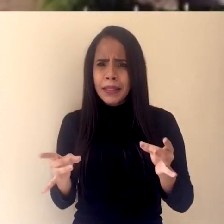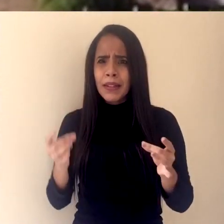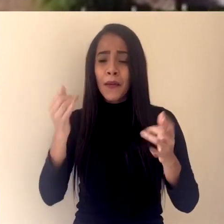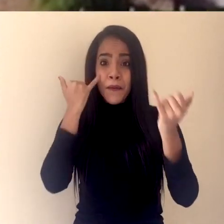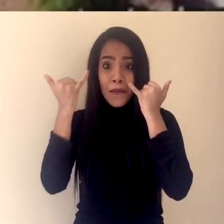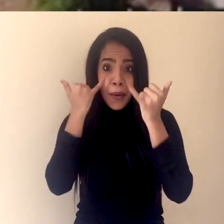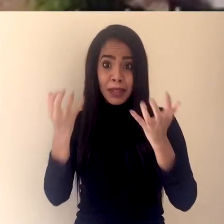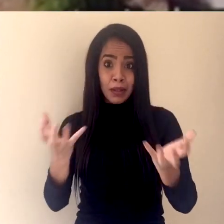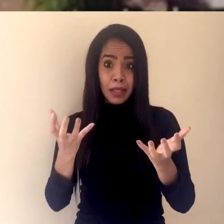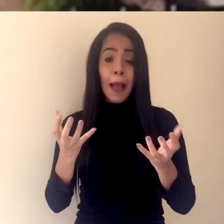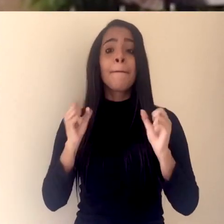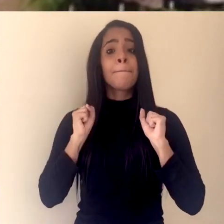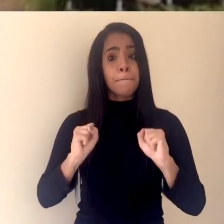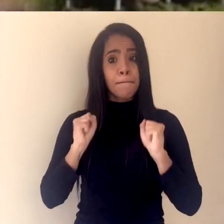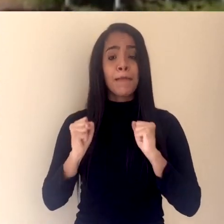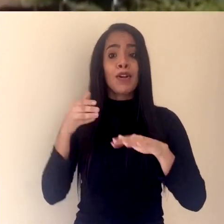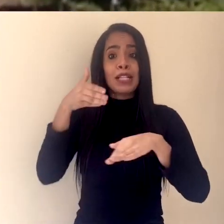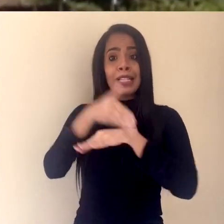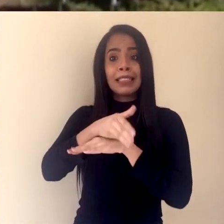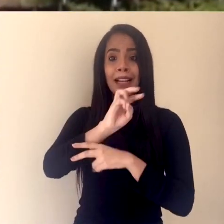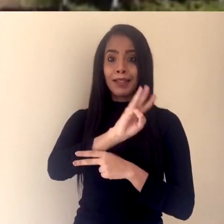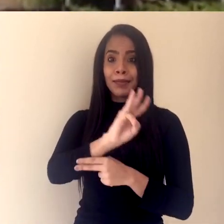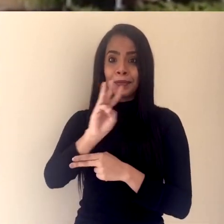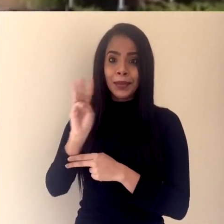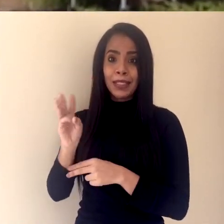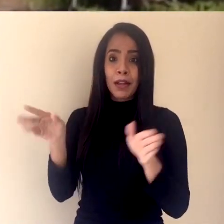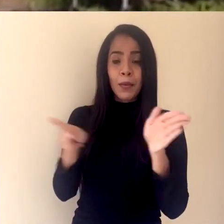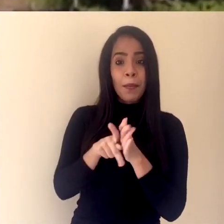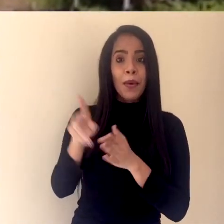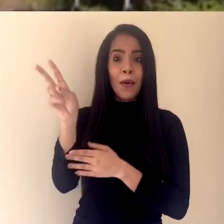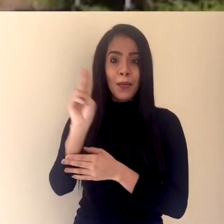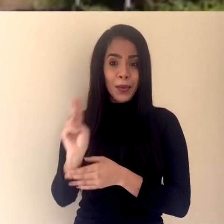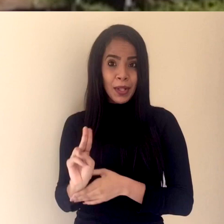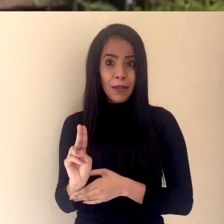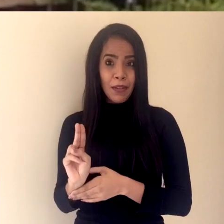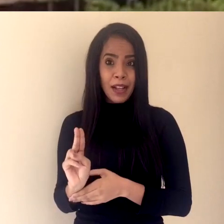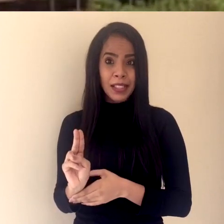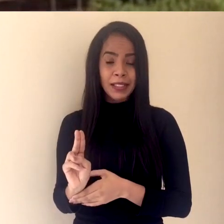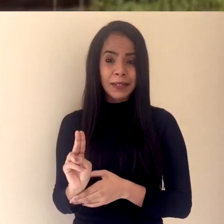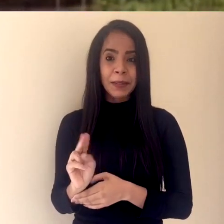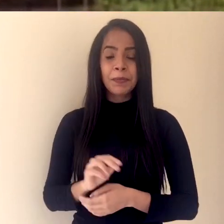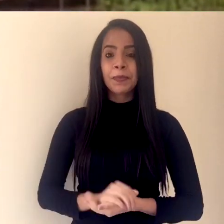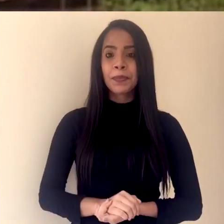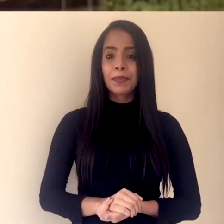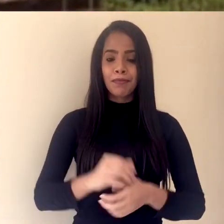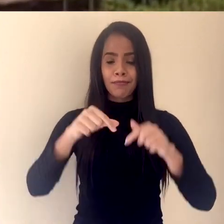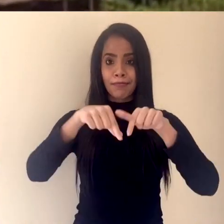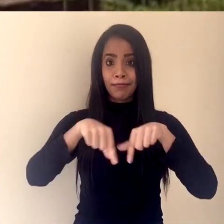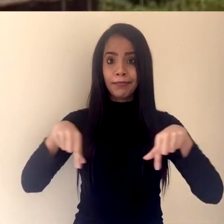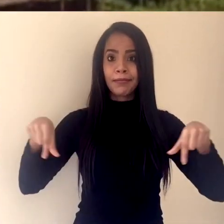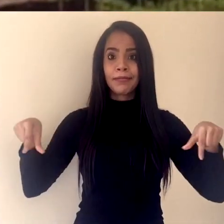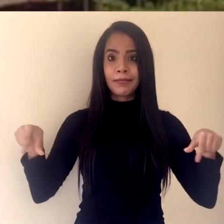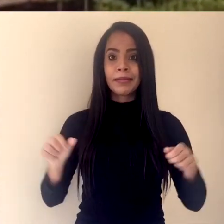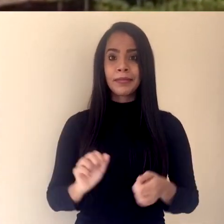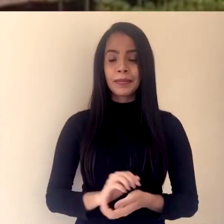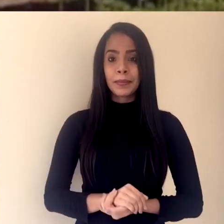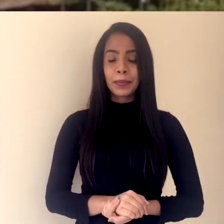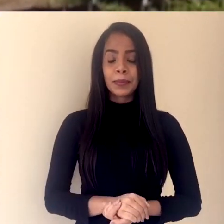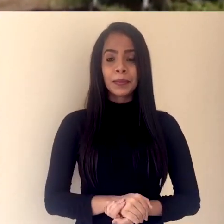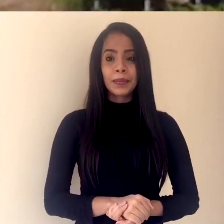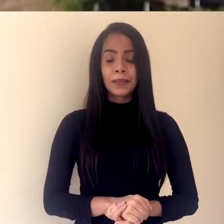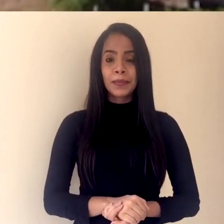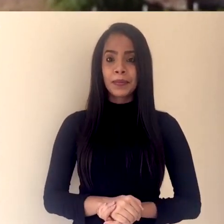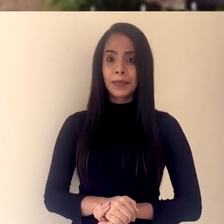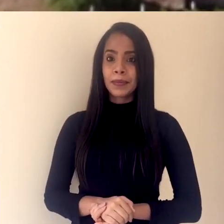site do Colegiado de Engenharia de Computação da Univasf, CECOMP Univasf. Se você colocar no Google, você encontra